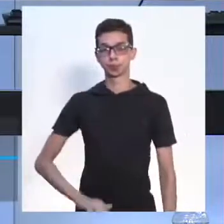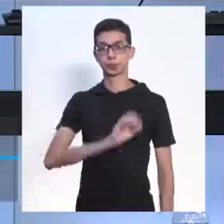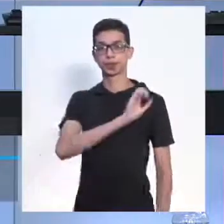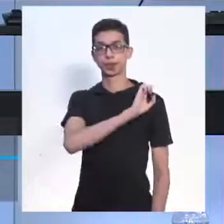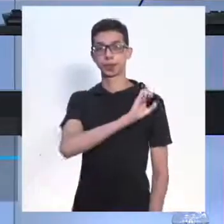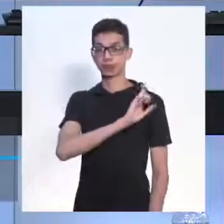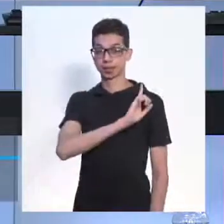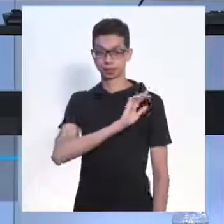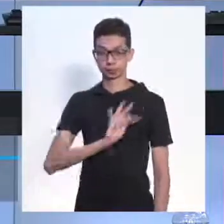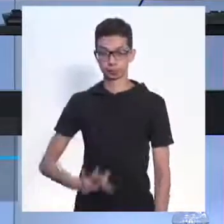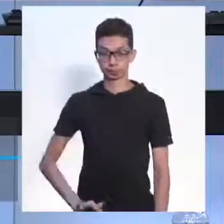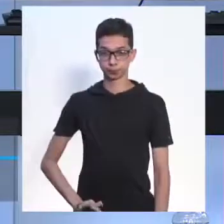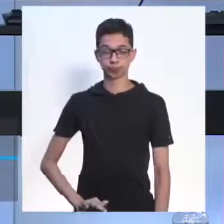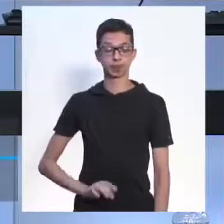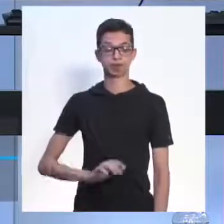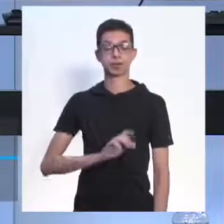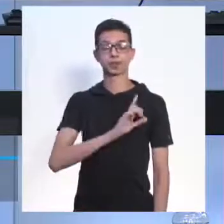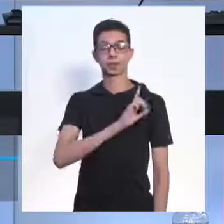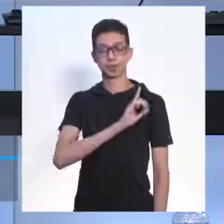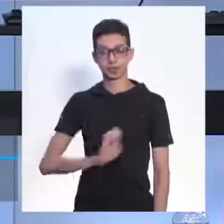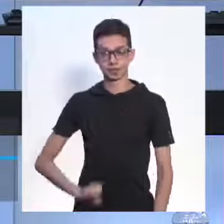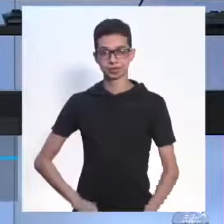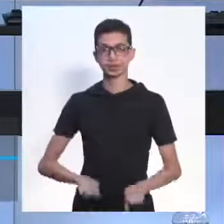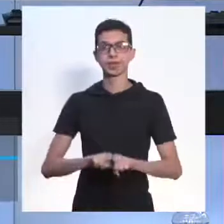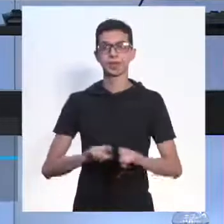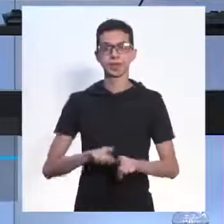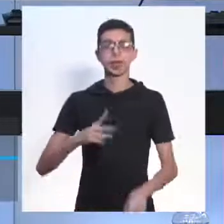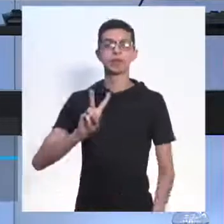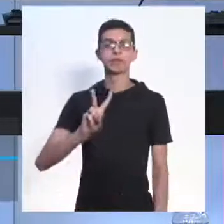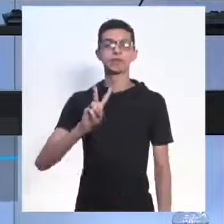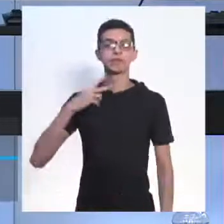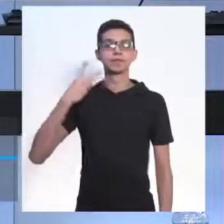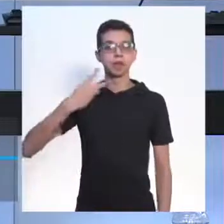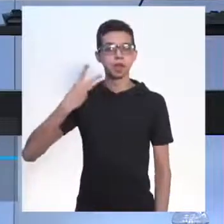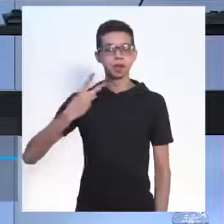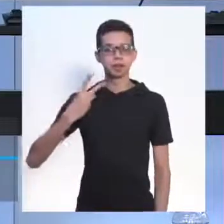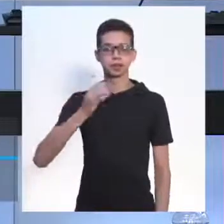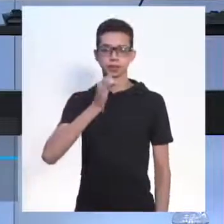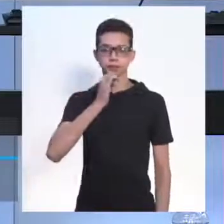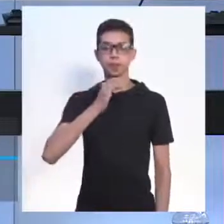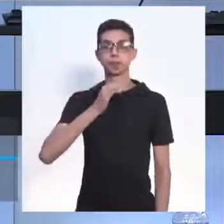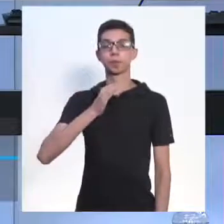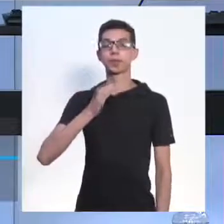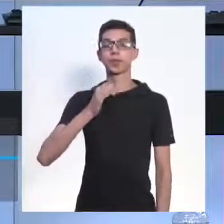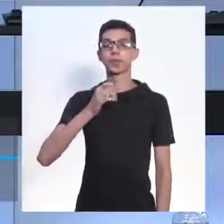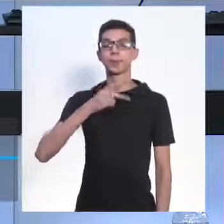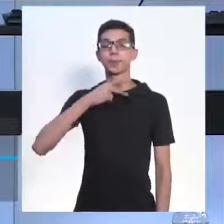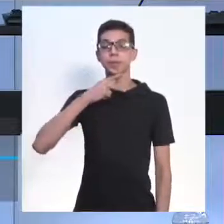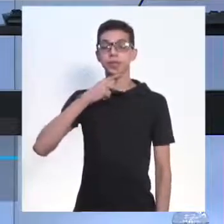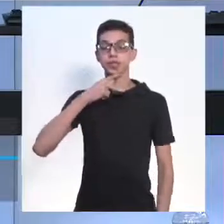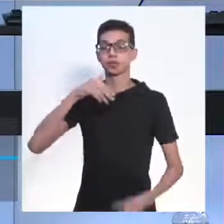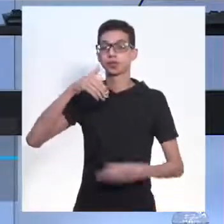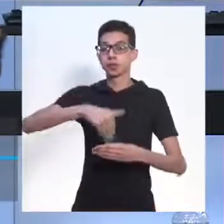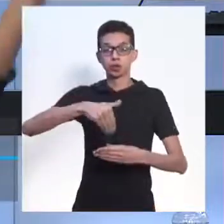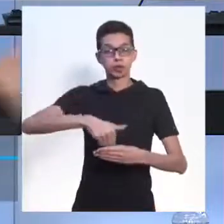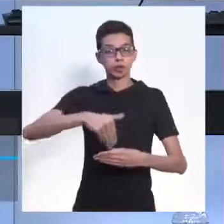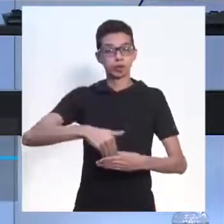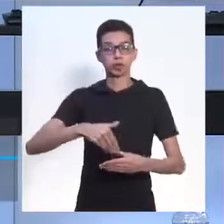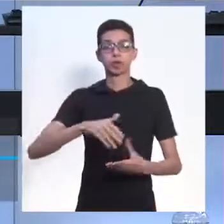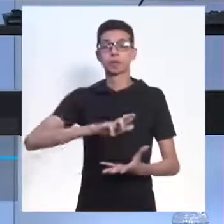você acaba quando um determinado partido é recebe muitos votos mais do que precisa para eleger um candidato